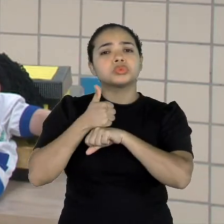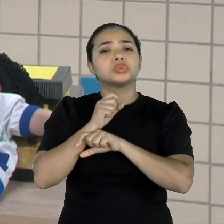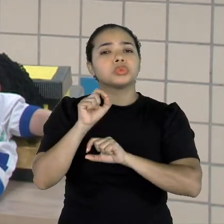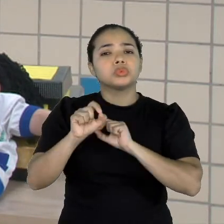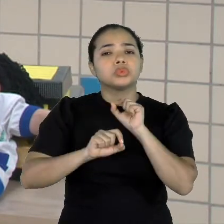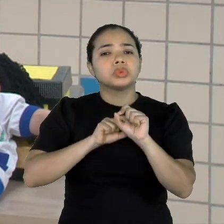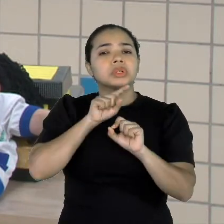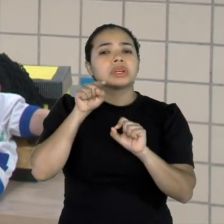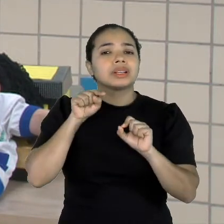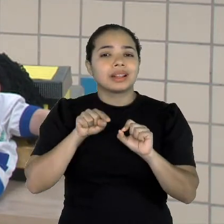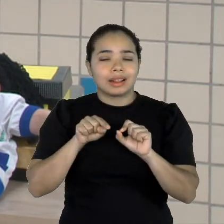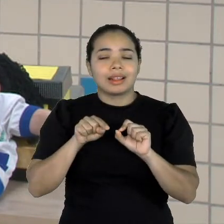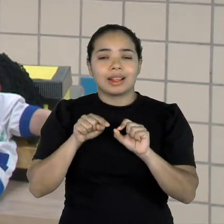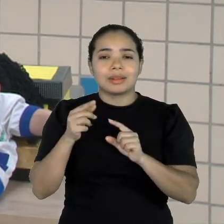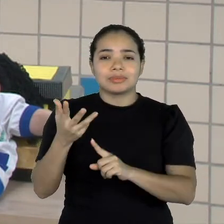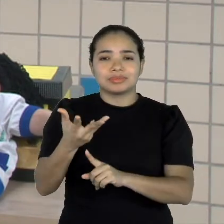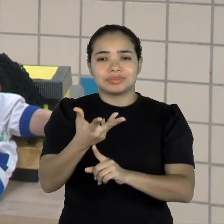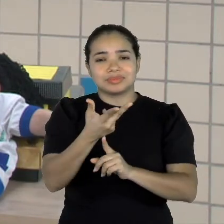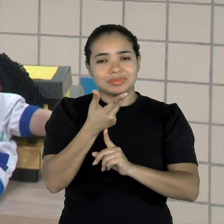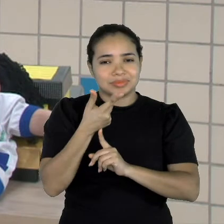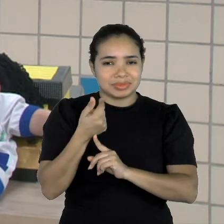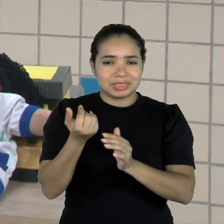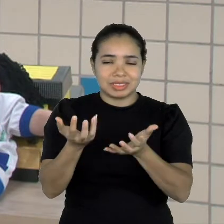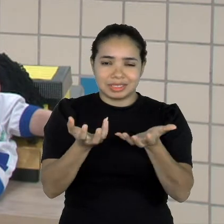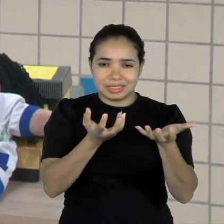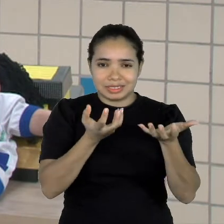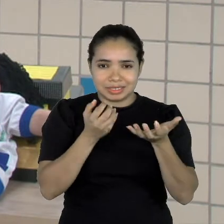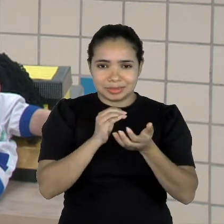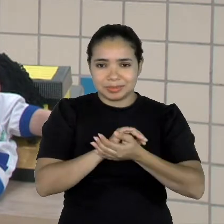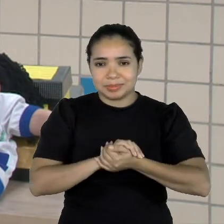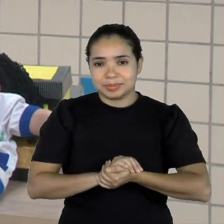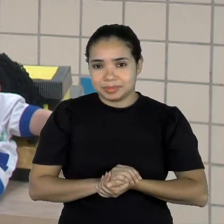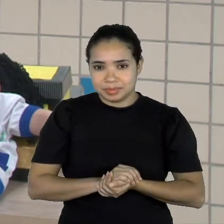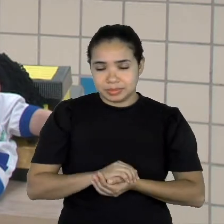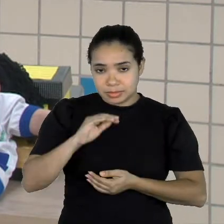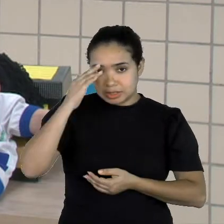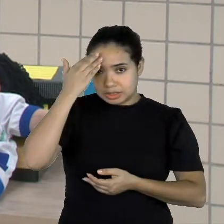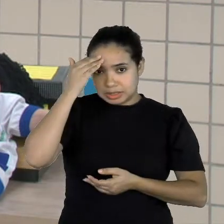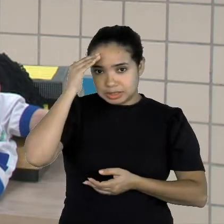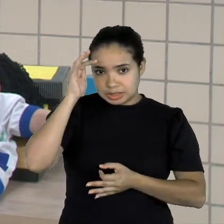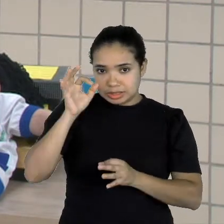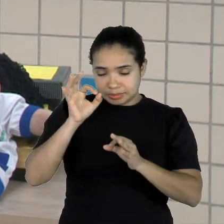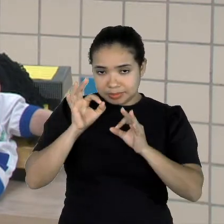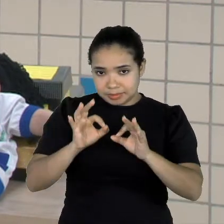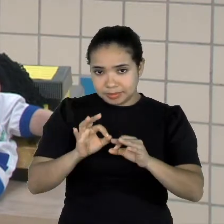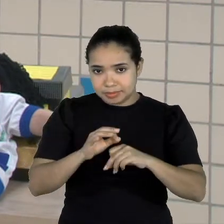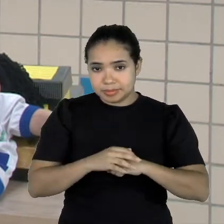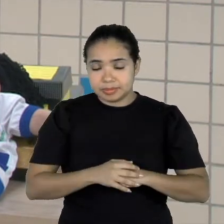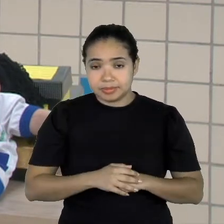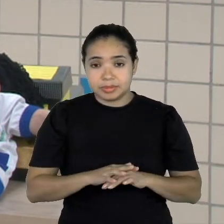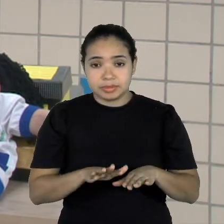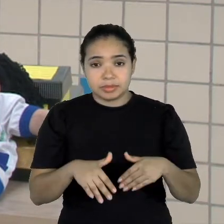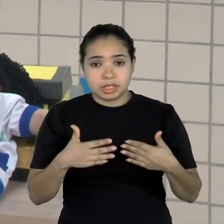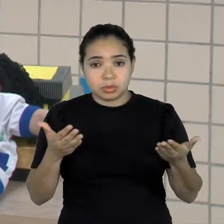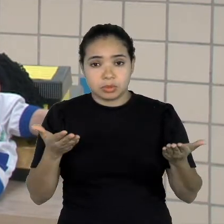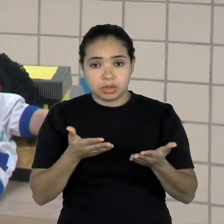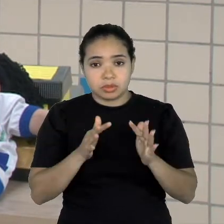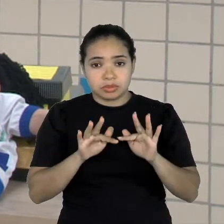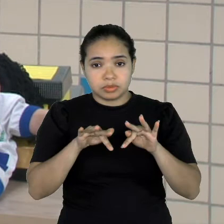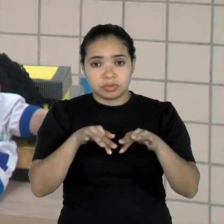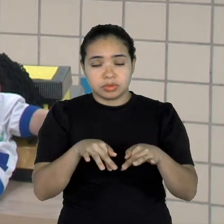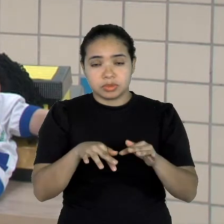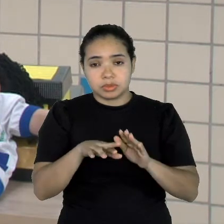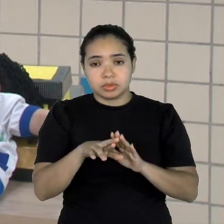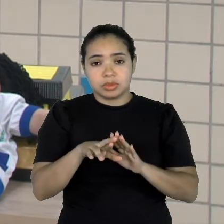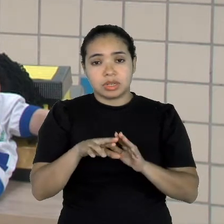quadros, olha só, no mundo das artes. Entenderam direitinho? Então agora, para fechar como último